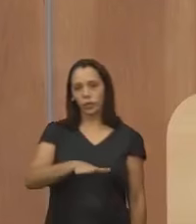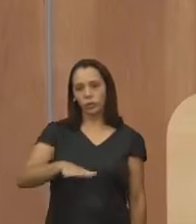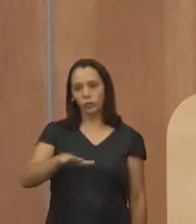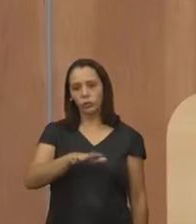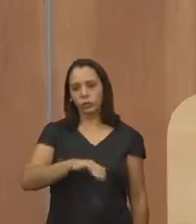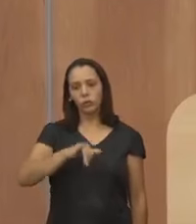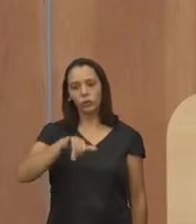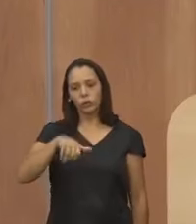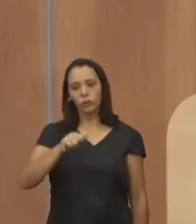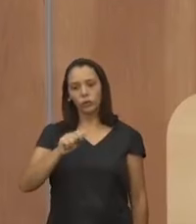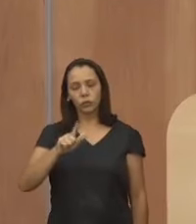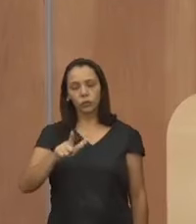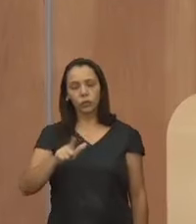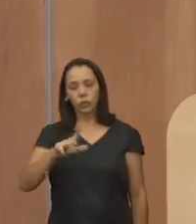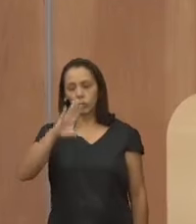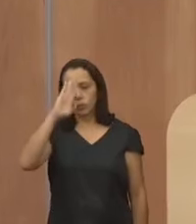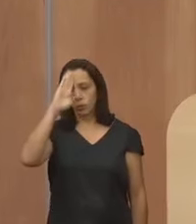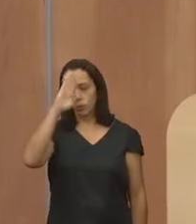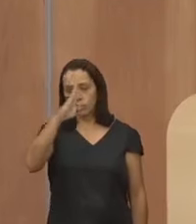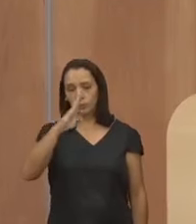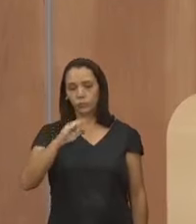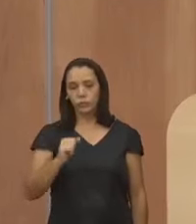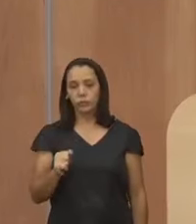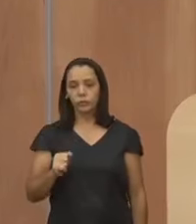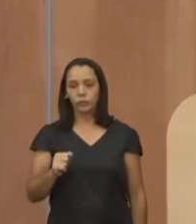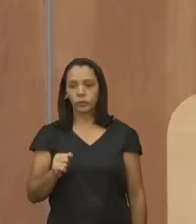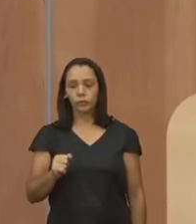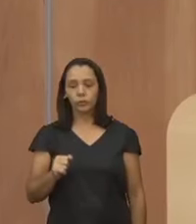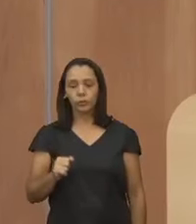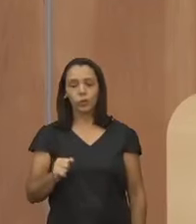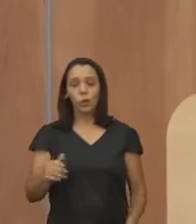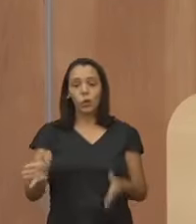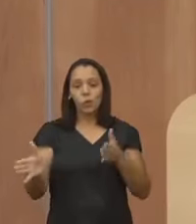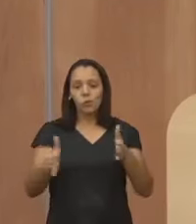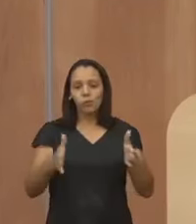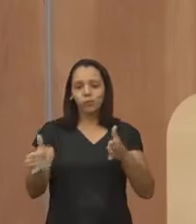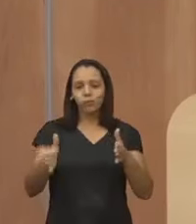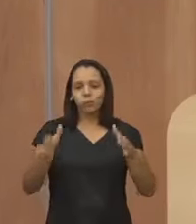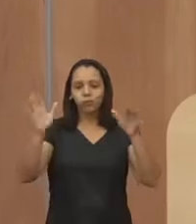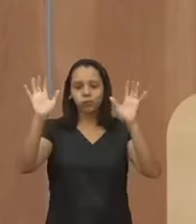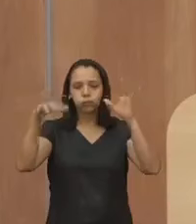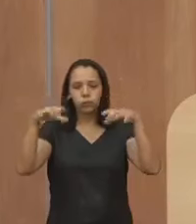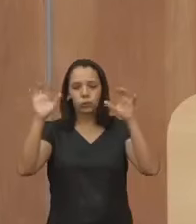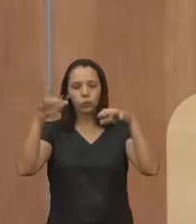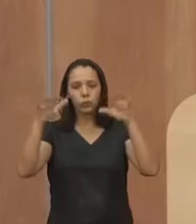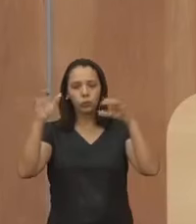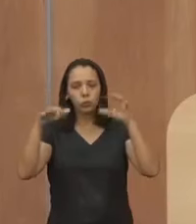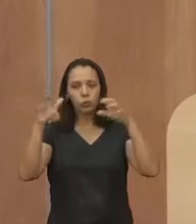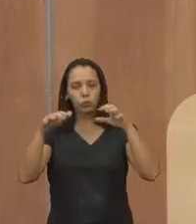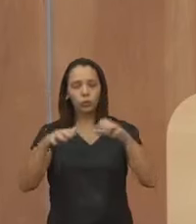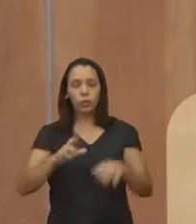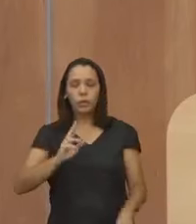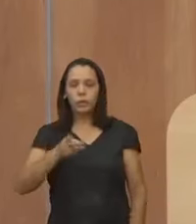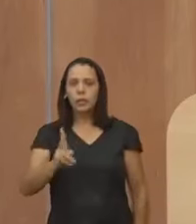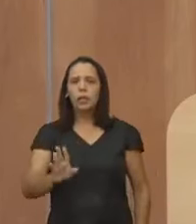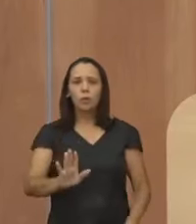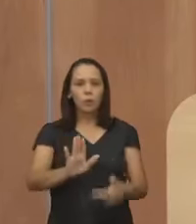Veraneio Ijau, principalmente em período de chuva, é muito falado no meu canal,